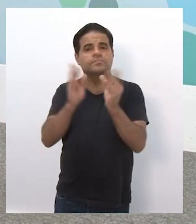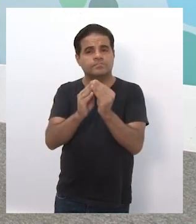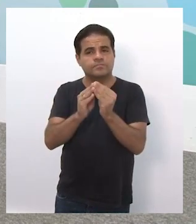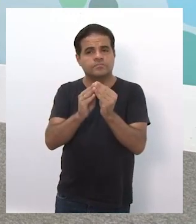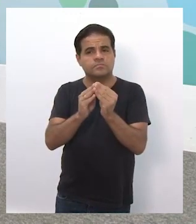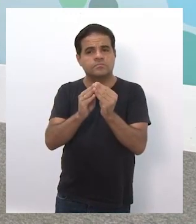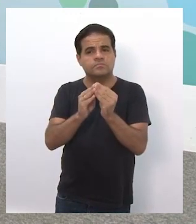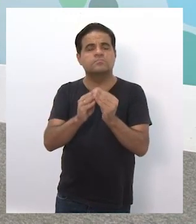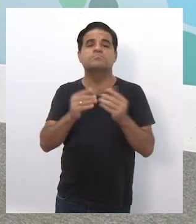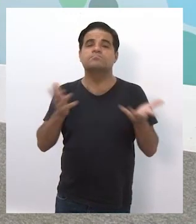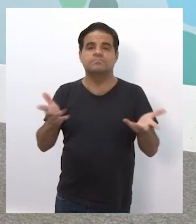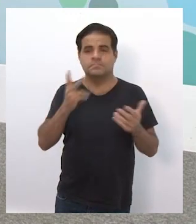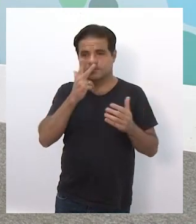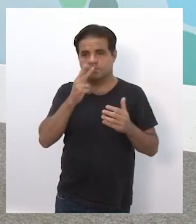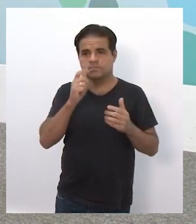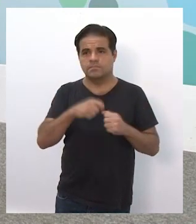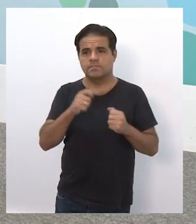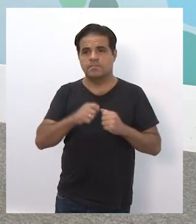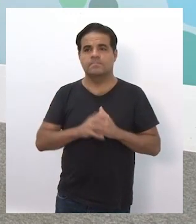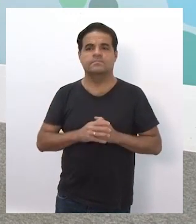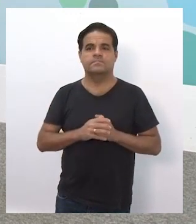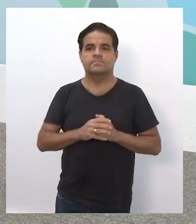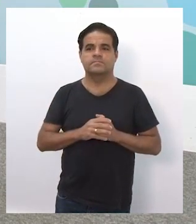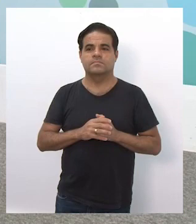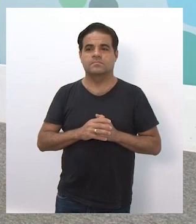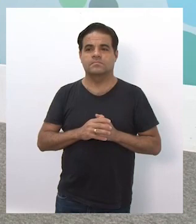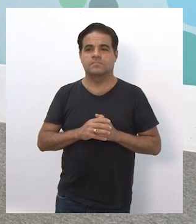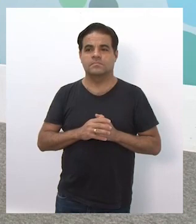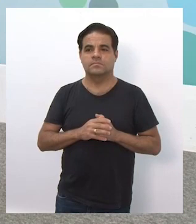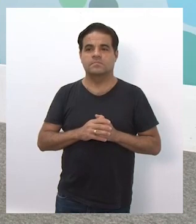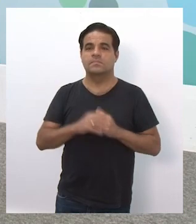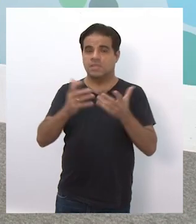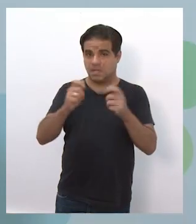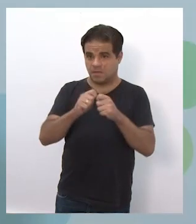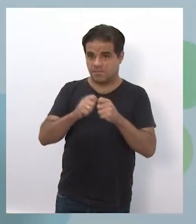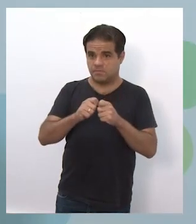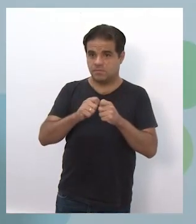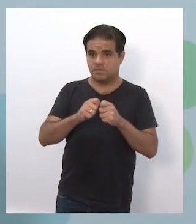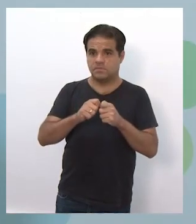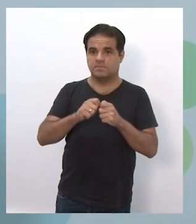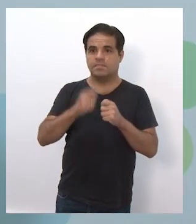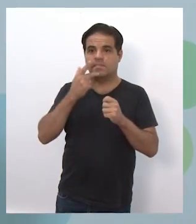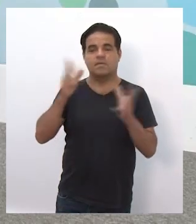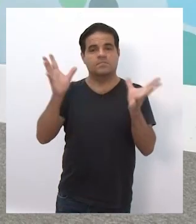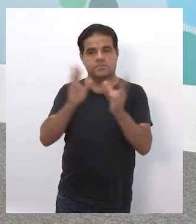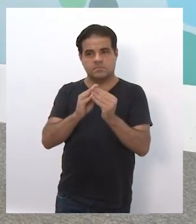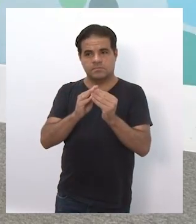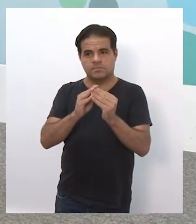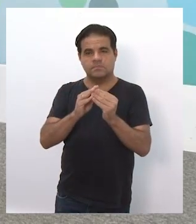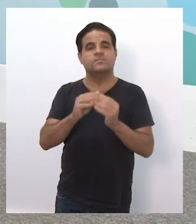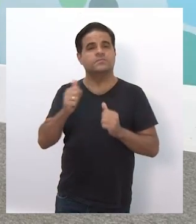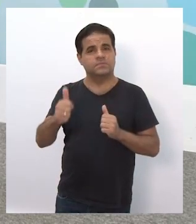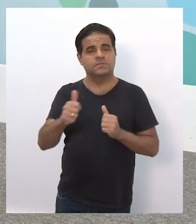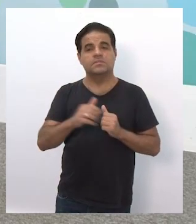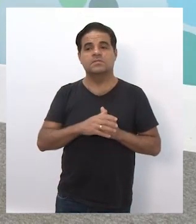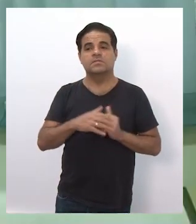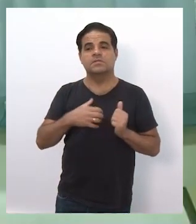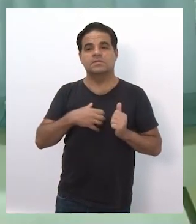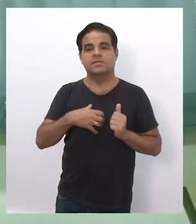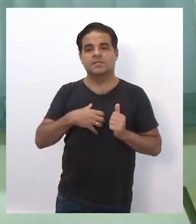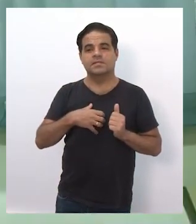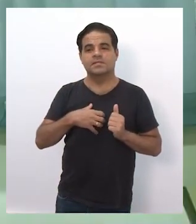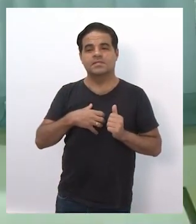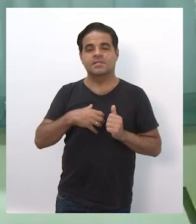fazer aquele resumão. Tá. Você quer fazer o resumo? Vamos lá, na forma de